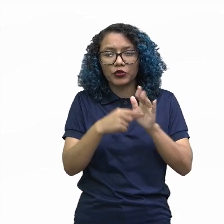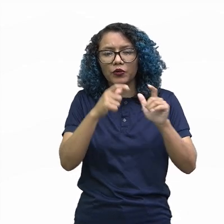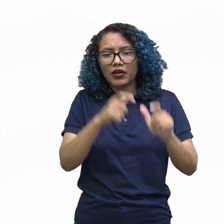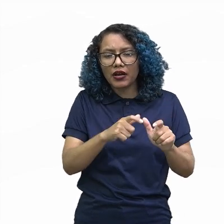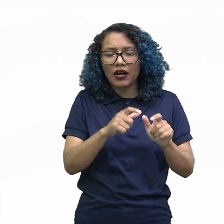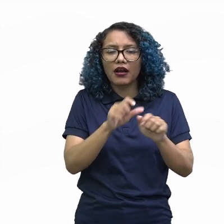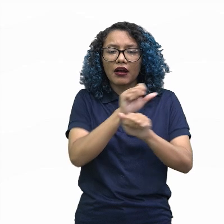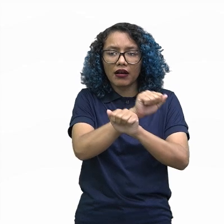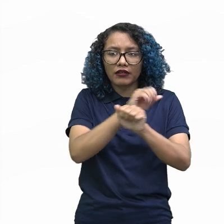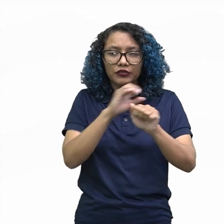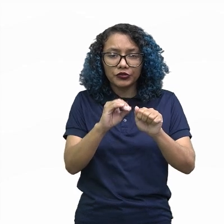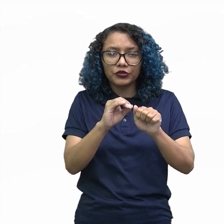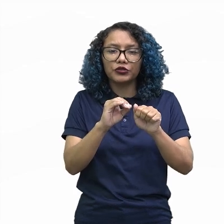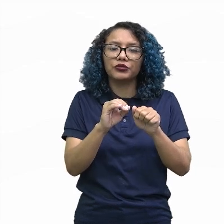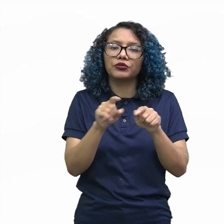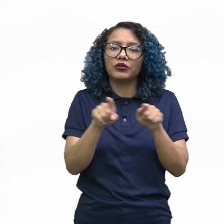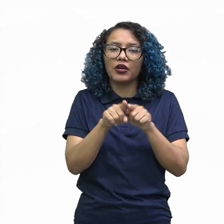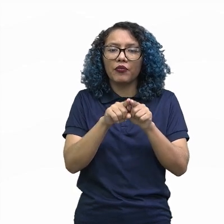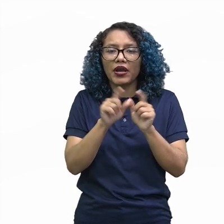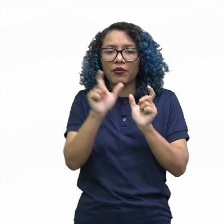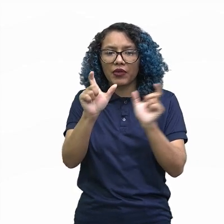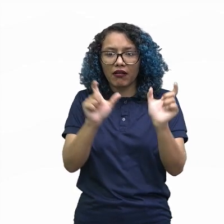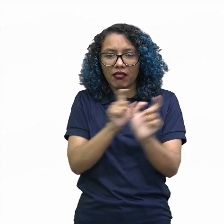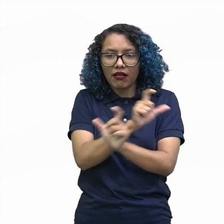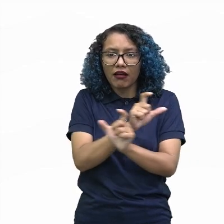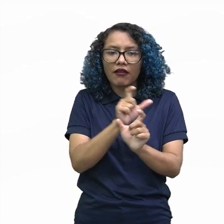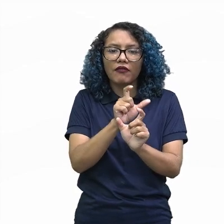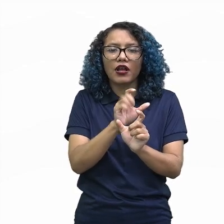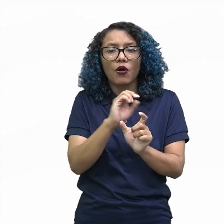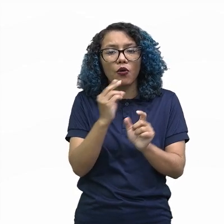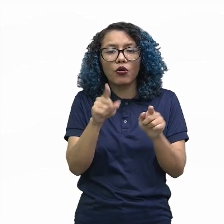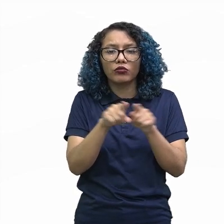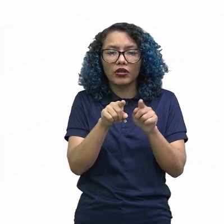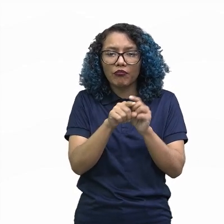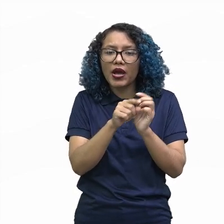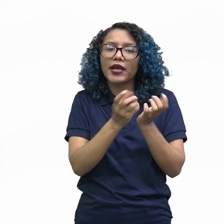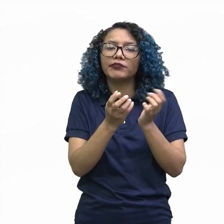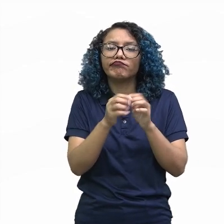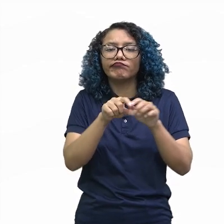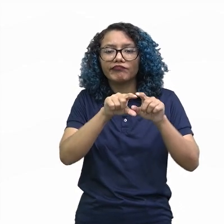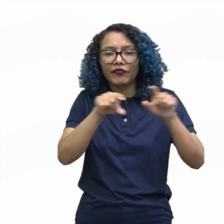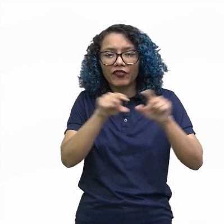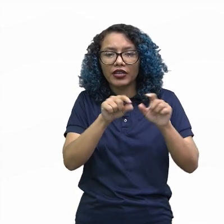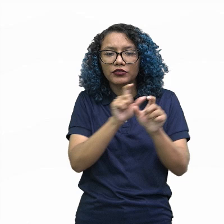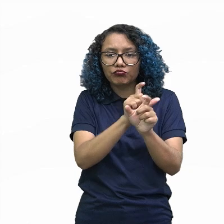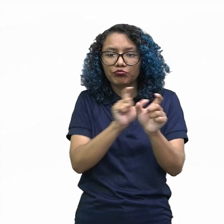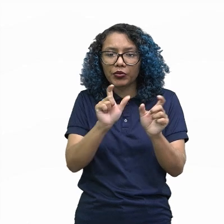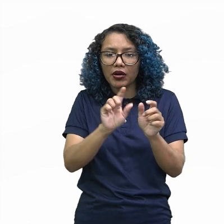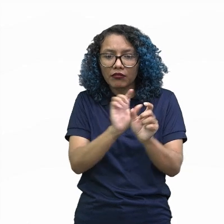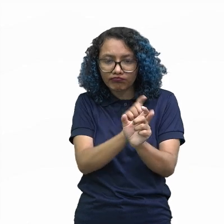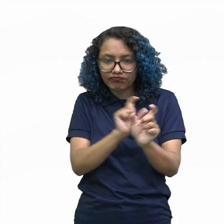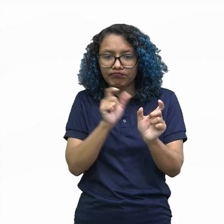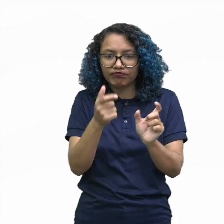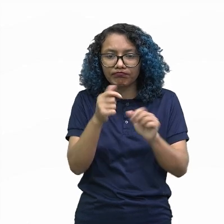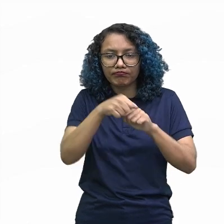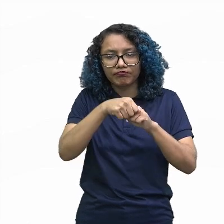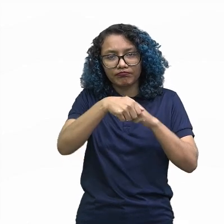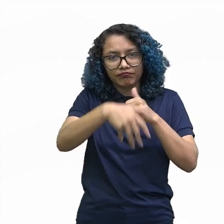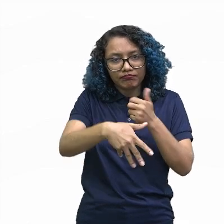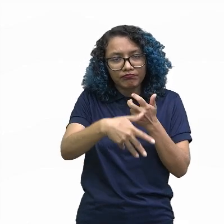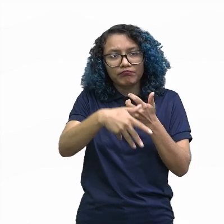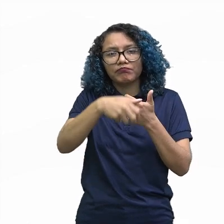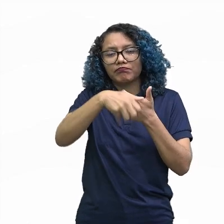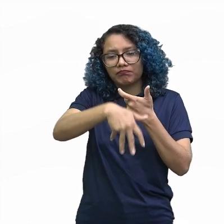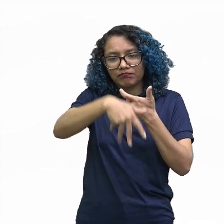indicam lugar, artigos, permuta de palavras ou enunciados por sinônimos, antônimos, hipônimos e